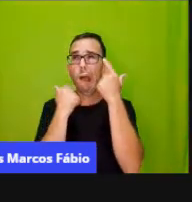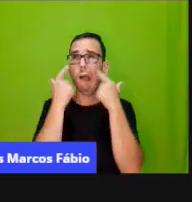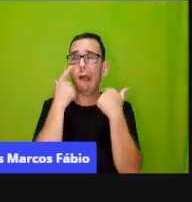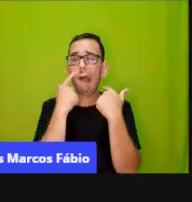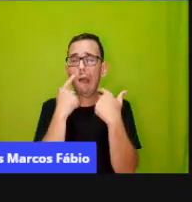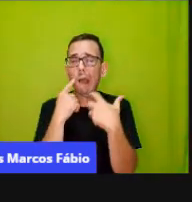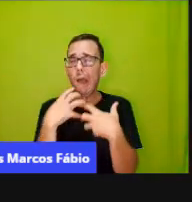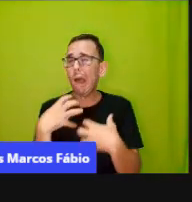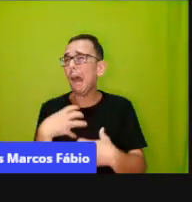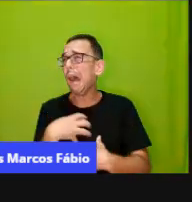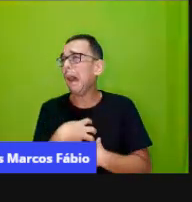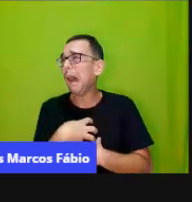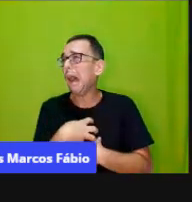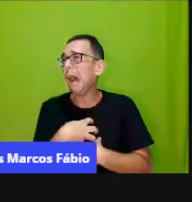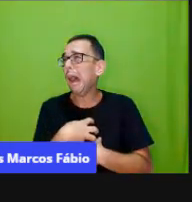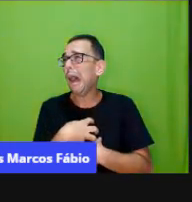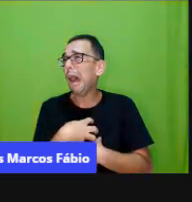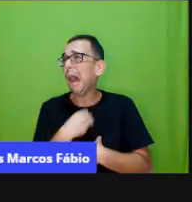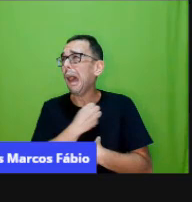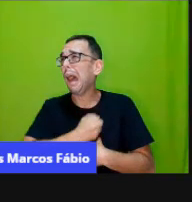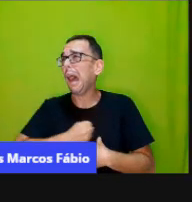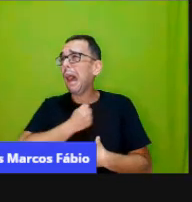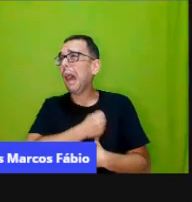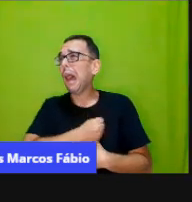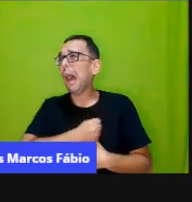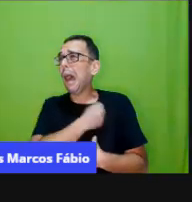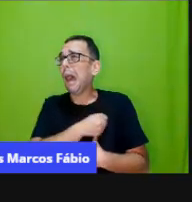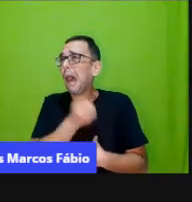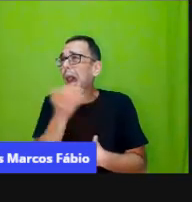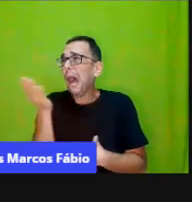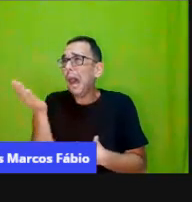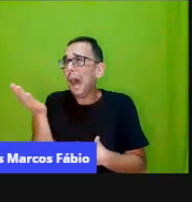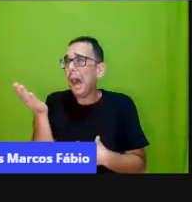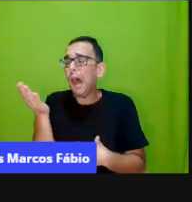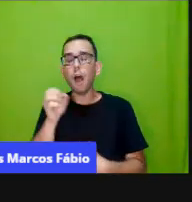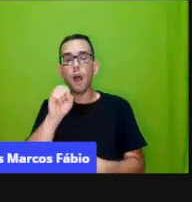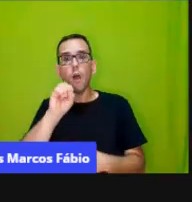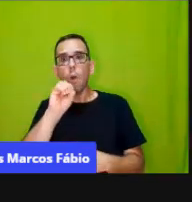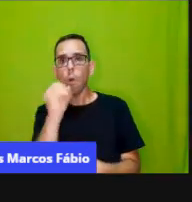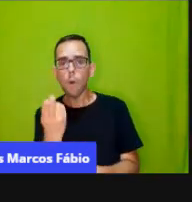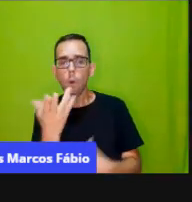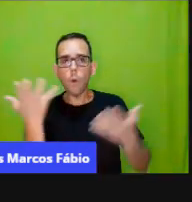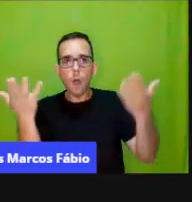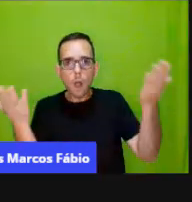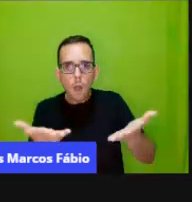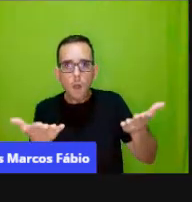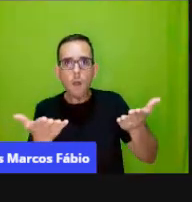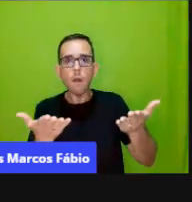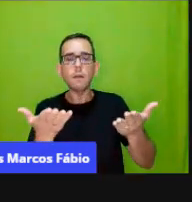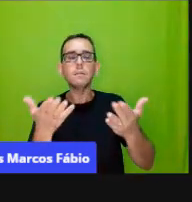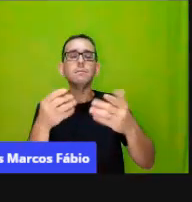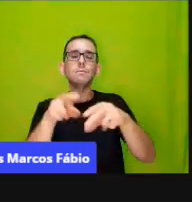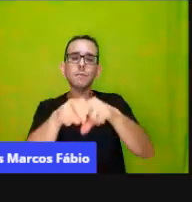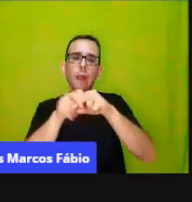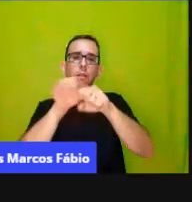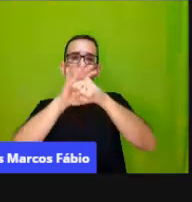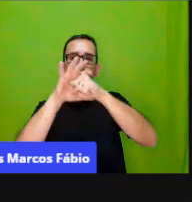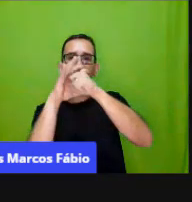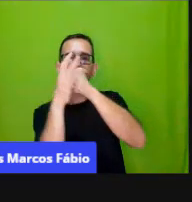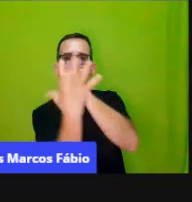a objetos que são do dono, ou animais que tem que agora nesse momento aí de pandemia, né, que os